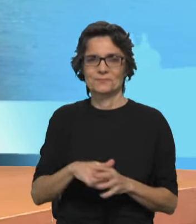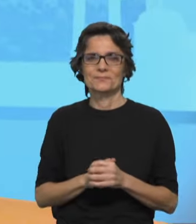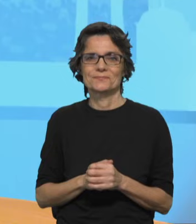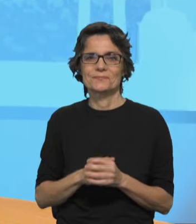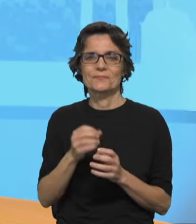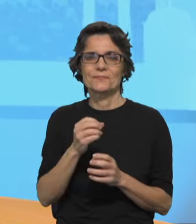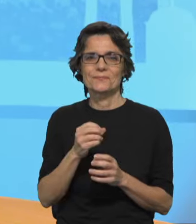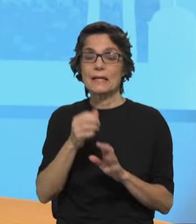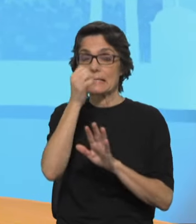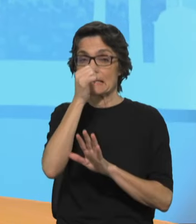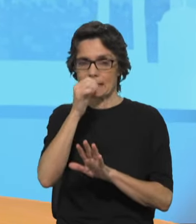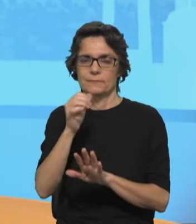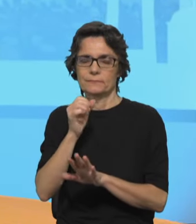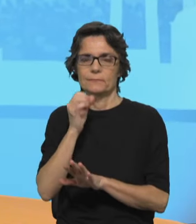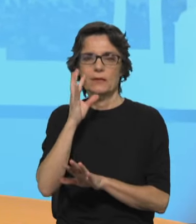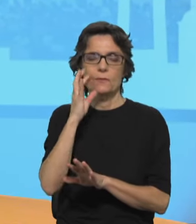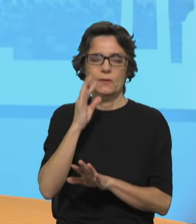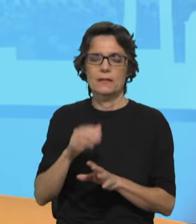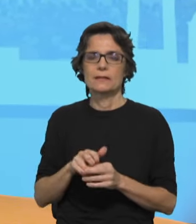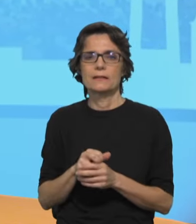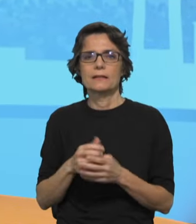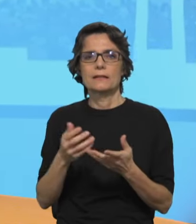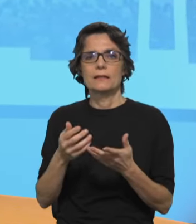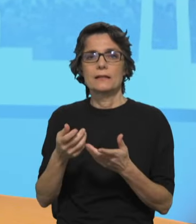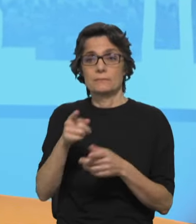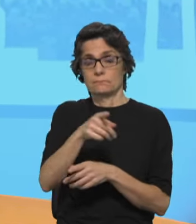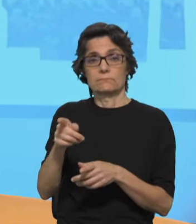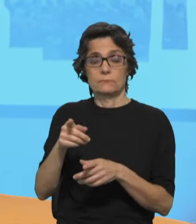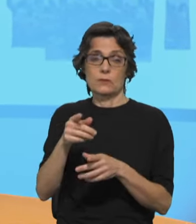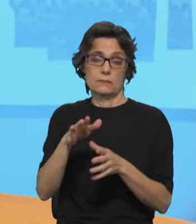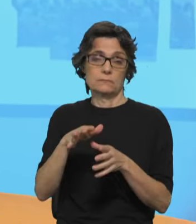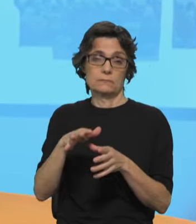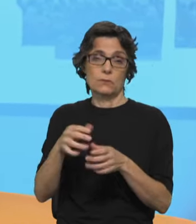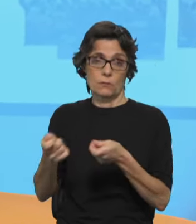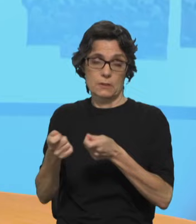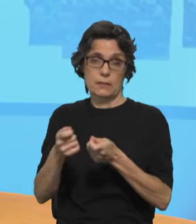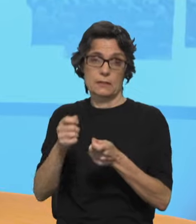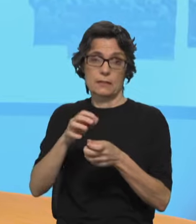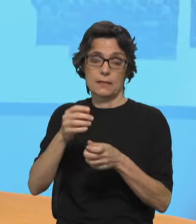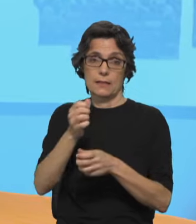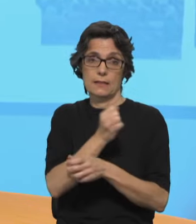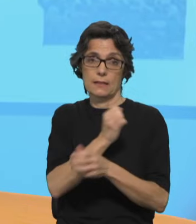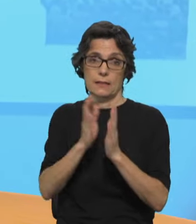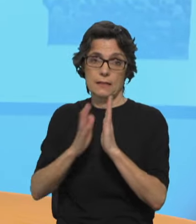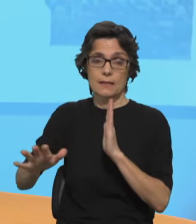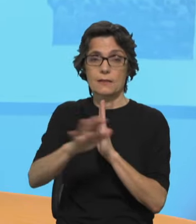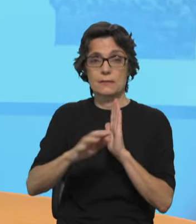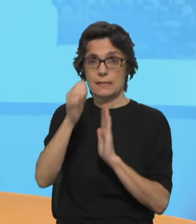connosco. Para além de coordenar o setor da liturgia na Diocese, enfim, e o Museu Diocesano,